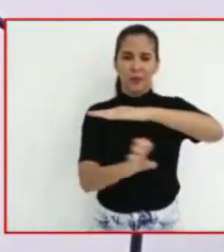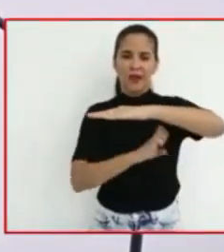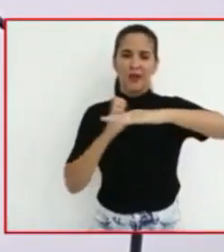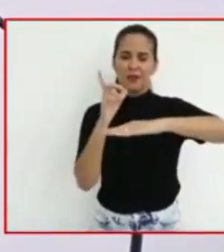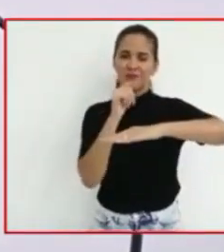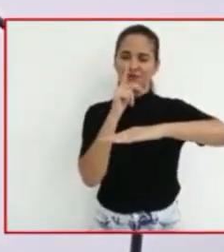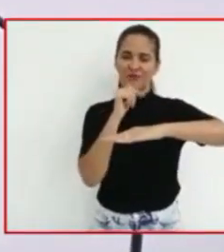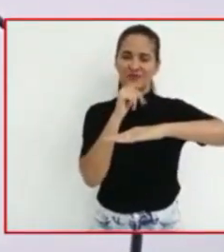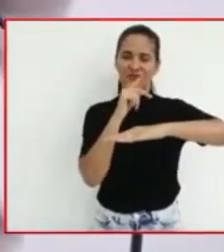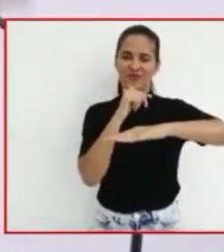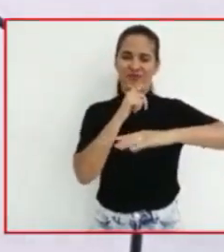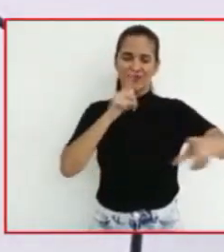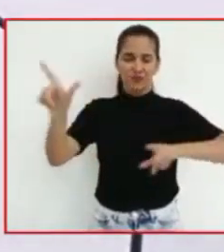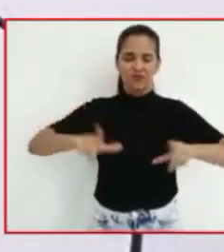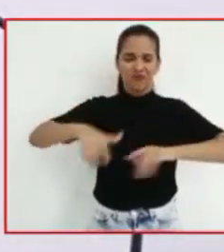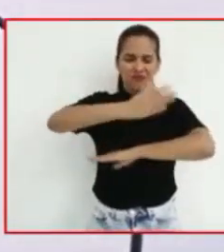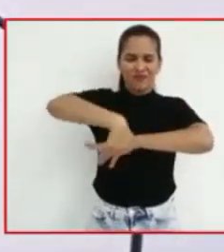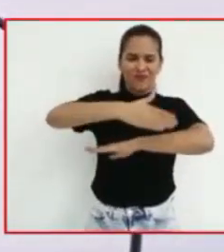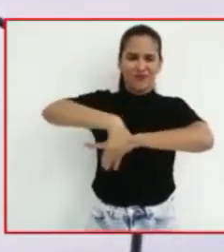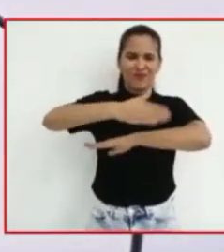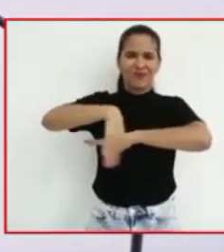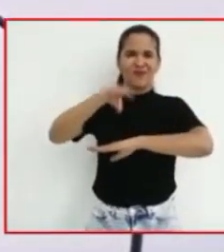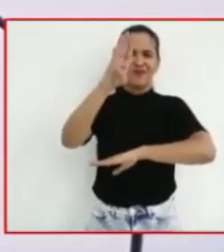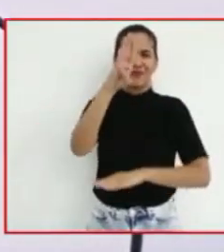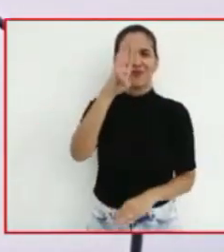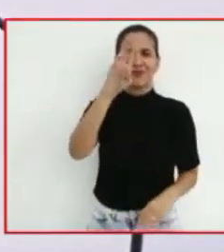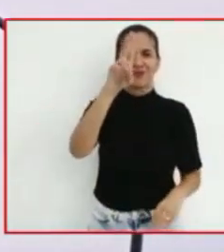ficando na rua. Está uma vergonha.